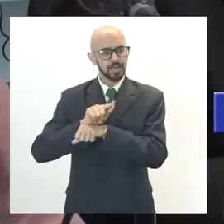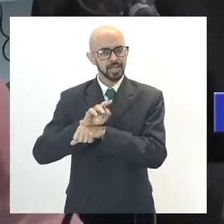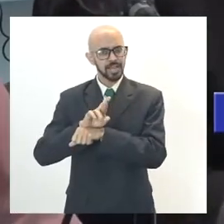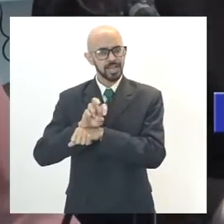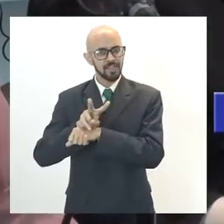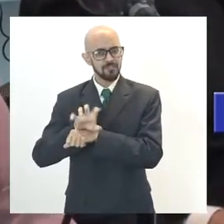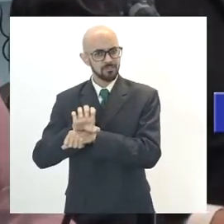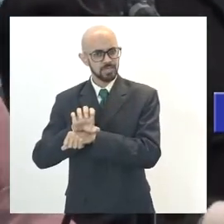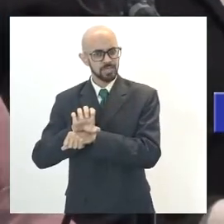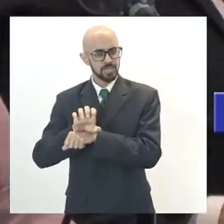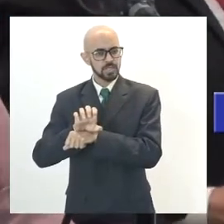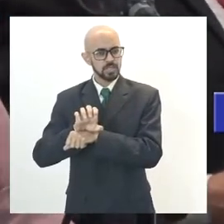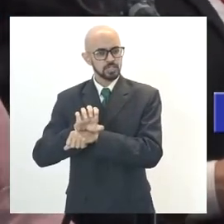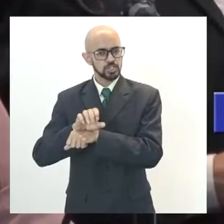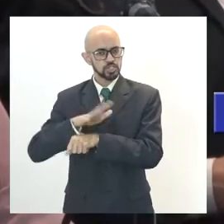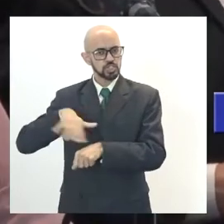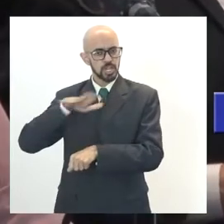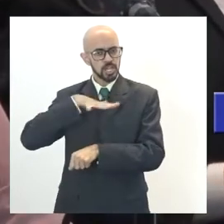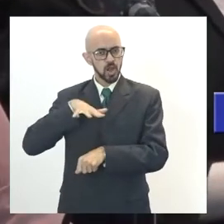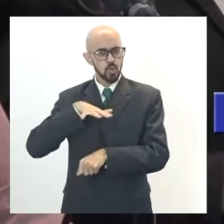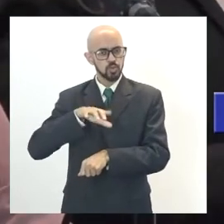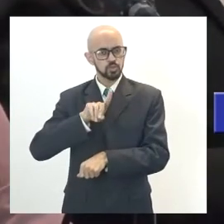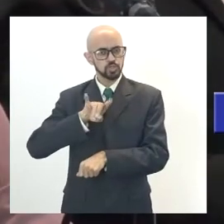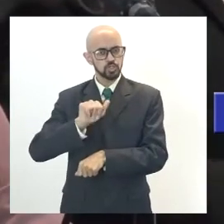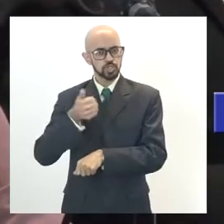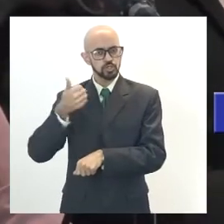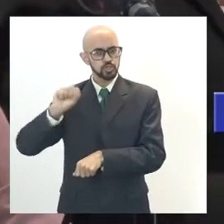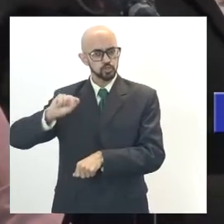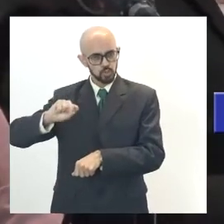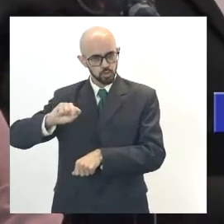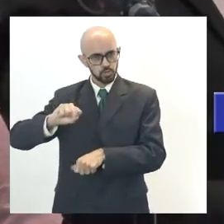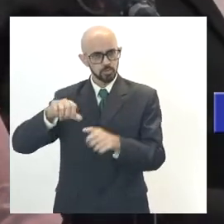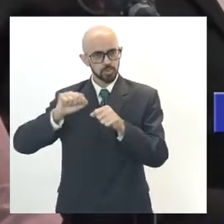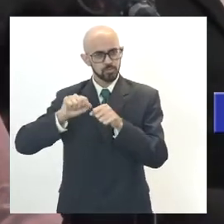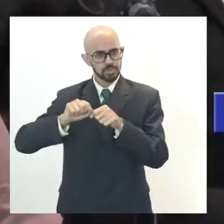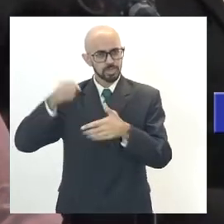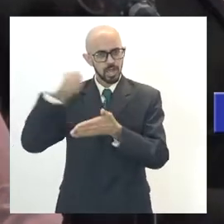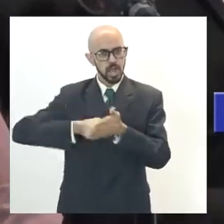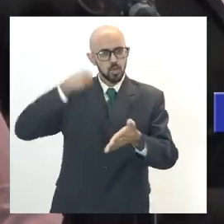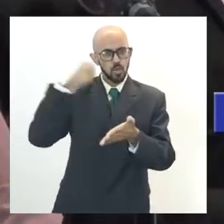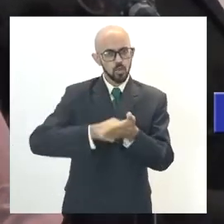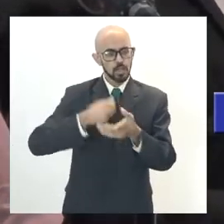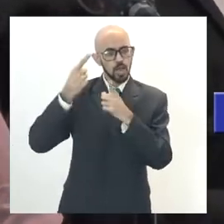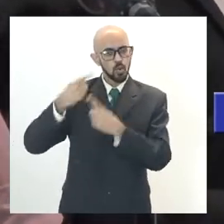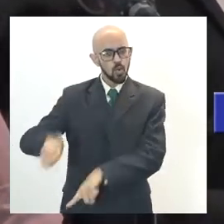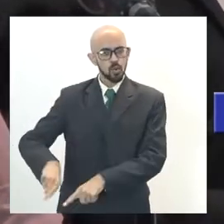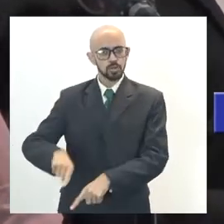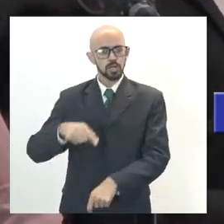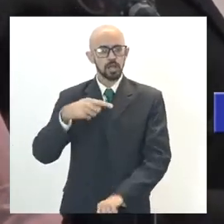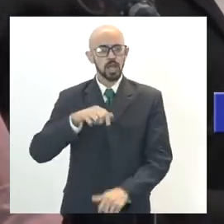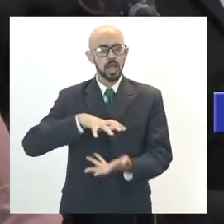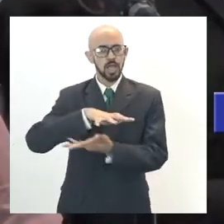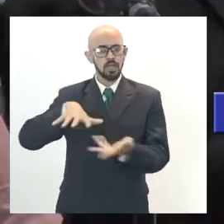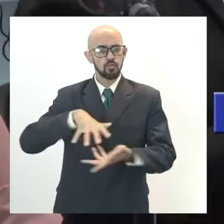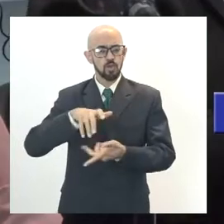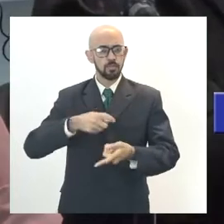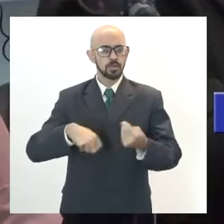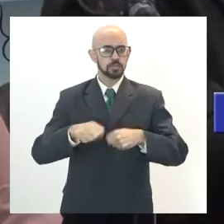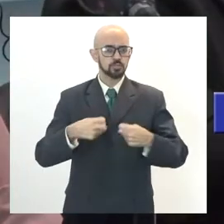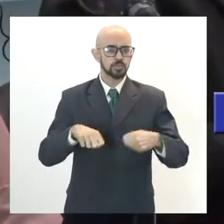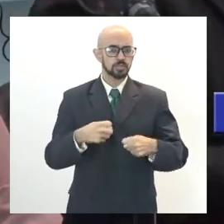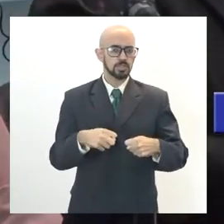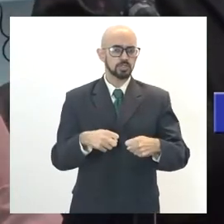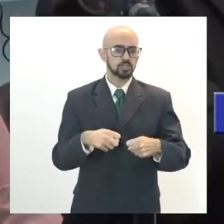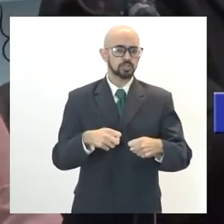quarta-feira dia 18 onde a gente vai às ruas para fazer o embate a luta contra a reforma administrativa